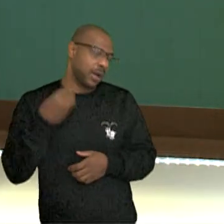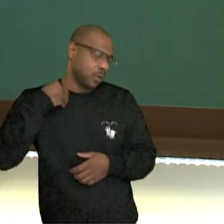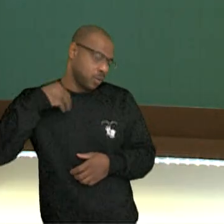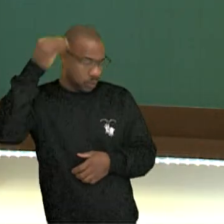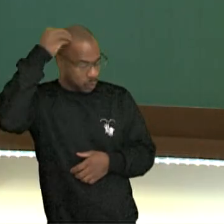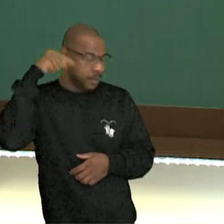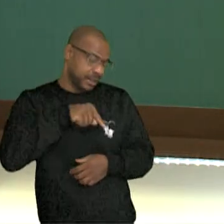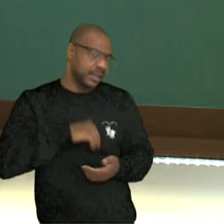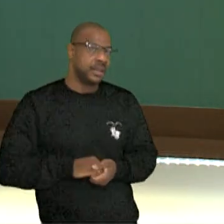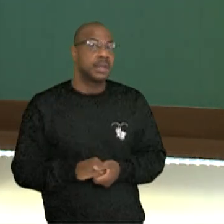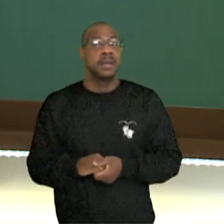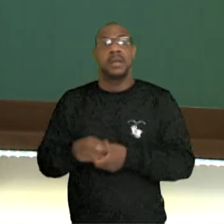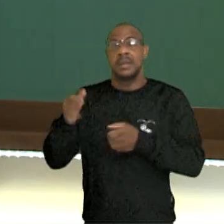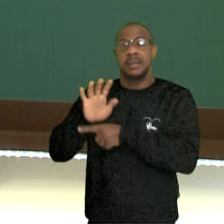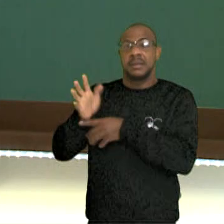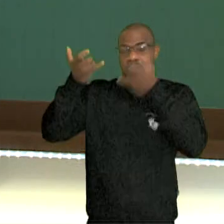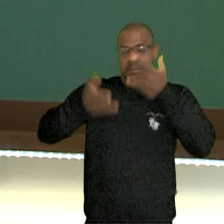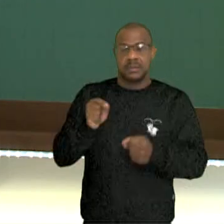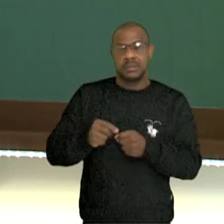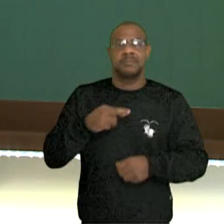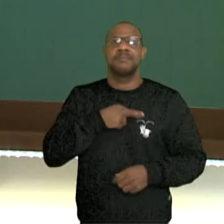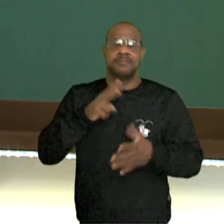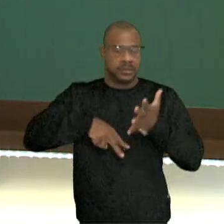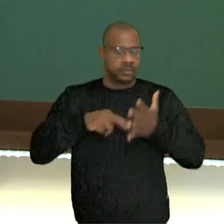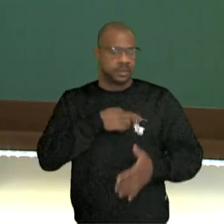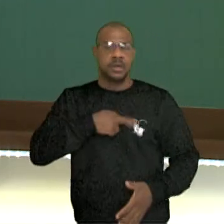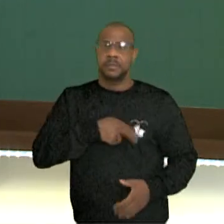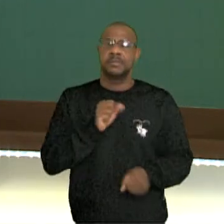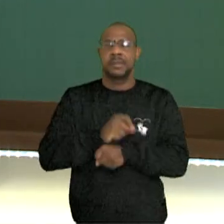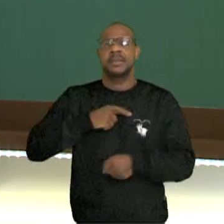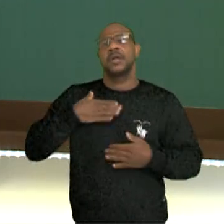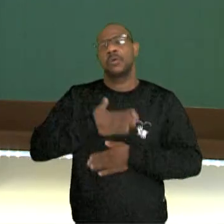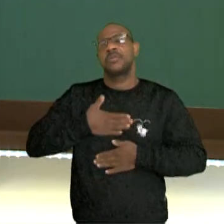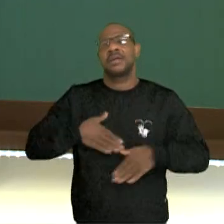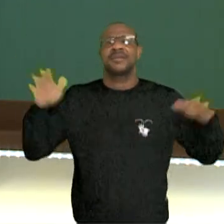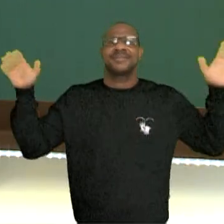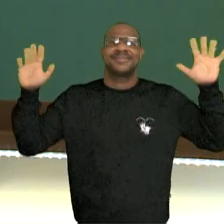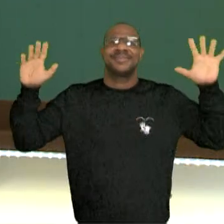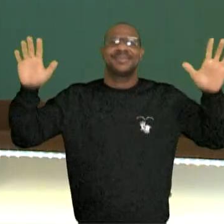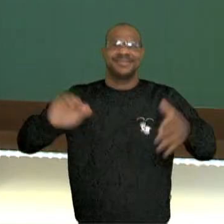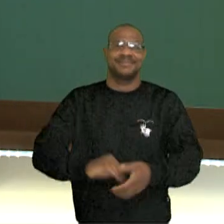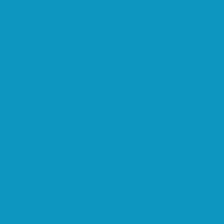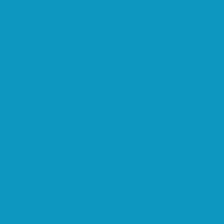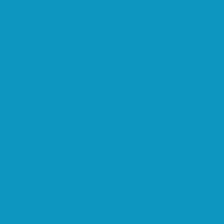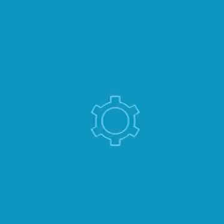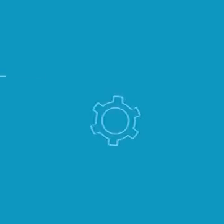nós falamos sobre leitura de romance. Espero que vocês tenham gostado e até breve.